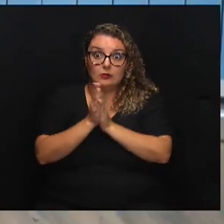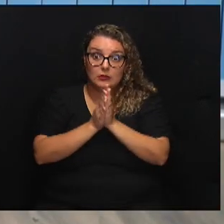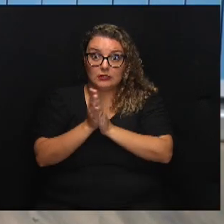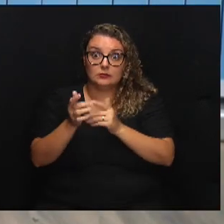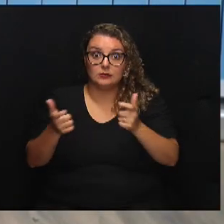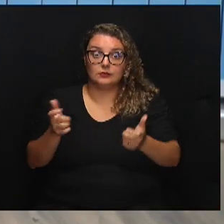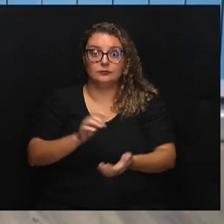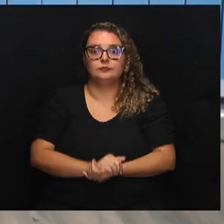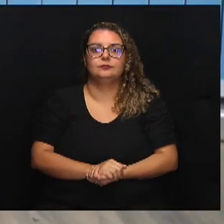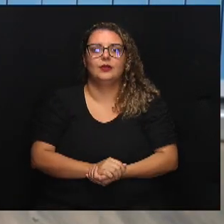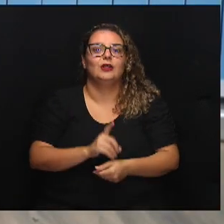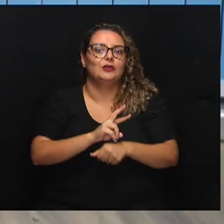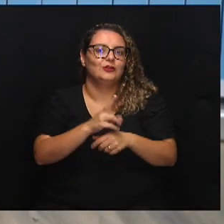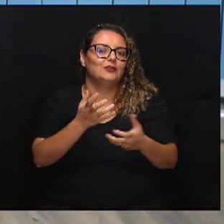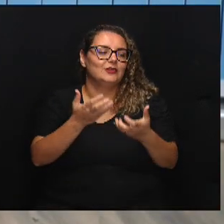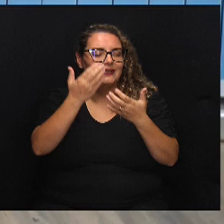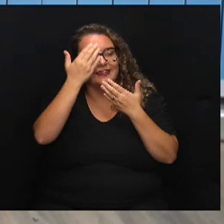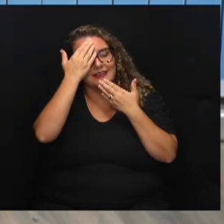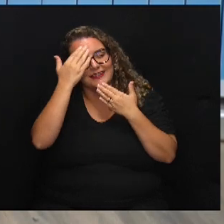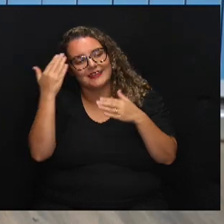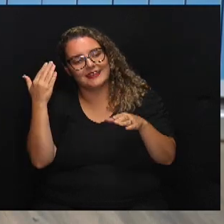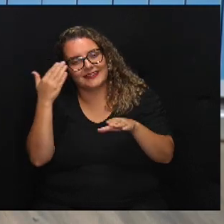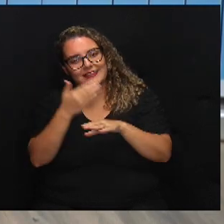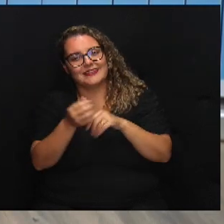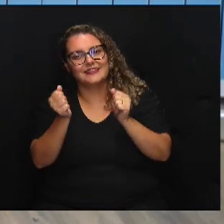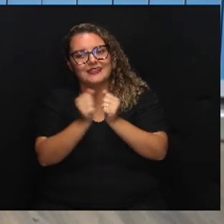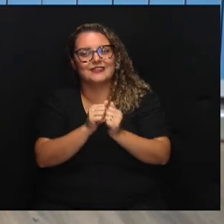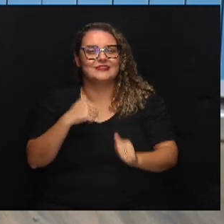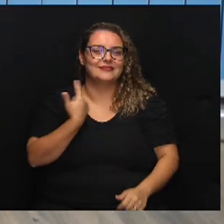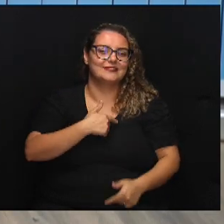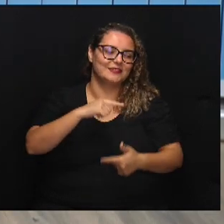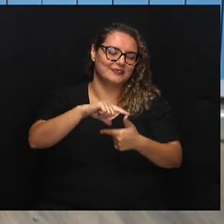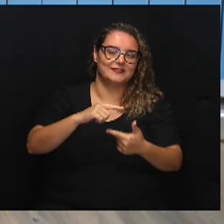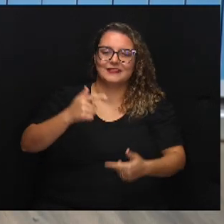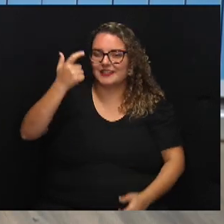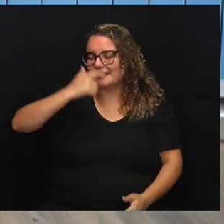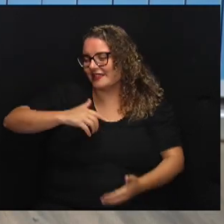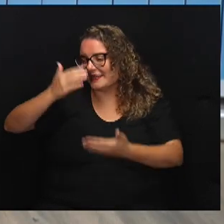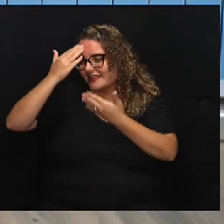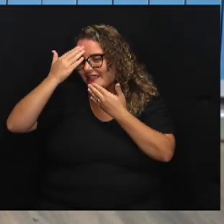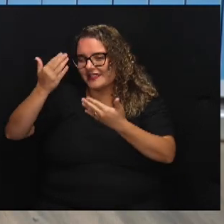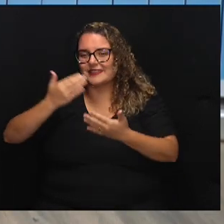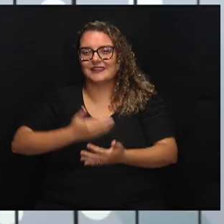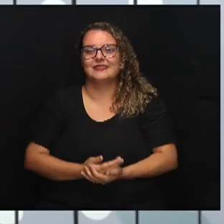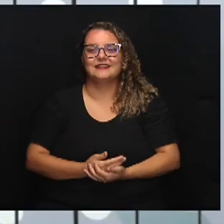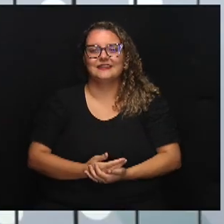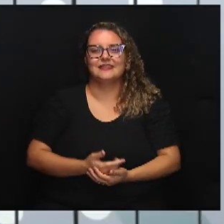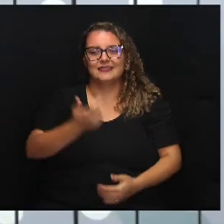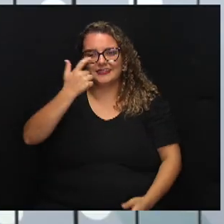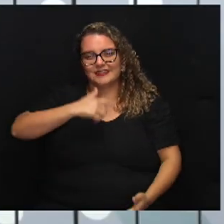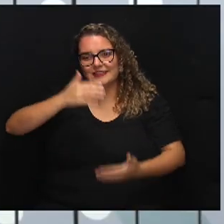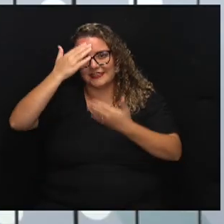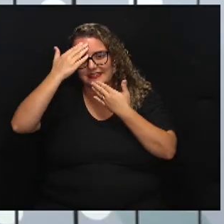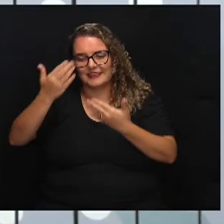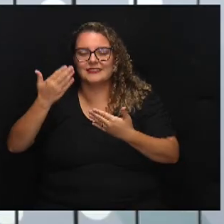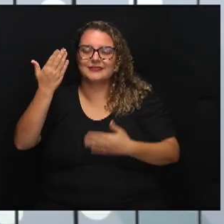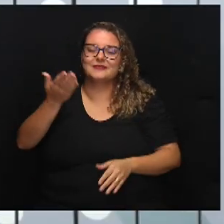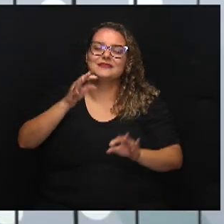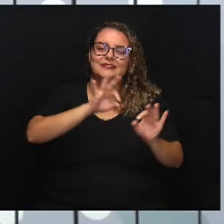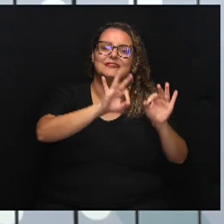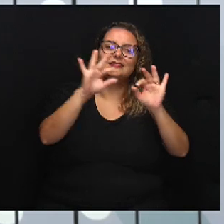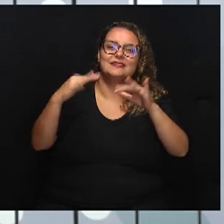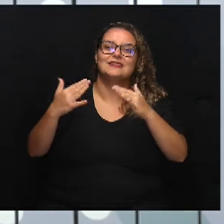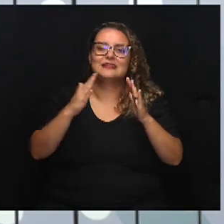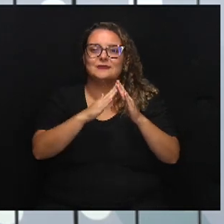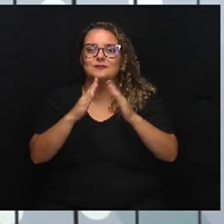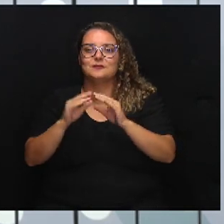Eu gostaria de agradecer muito a sua participação aqui no nosso quadro. Eu que agradeço. Obrigada também pela sua companhia em casa.